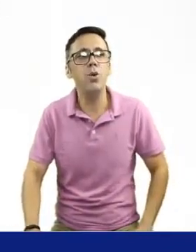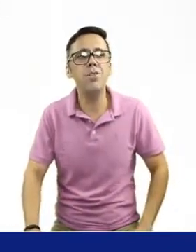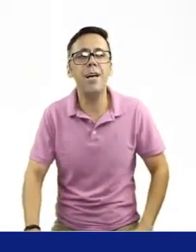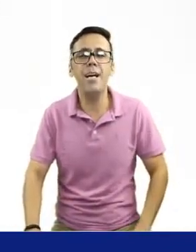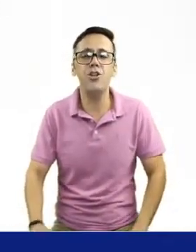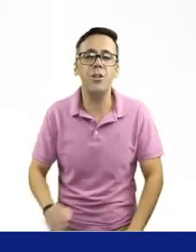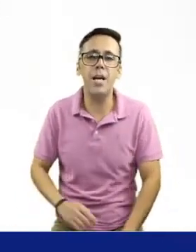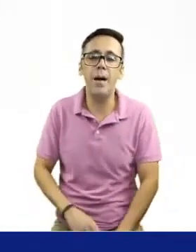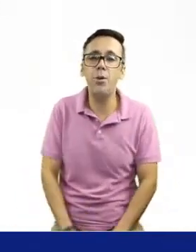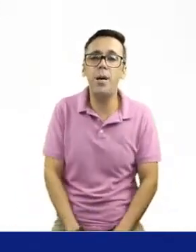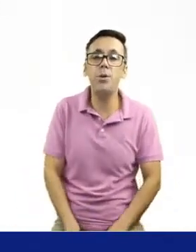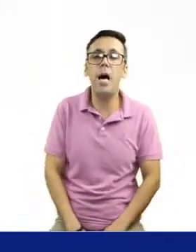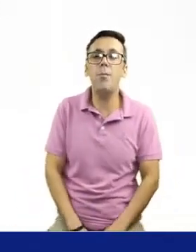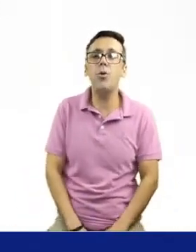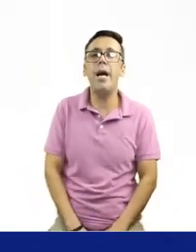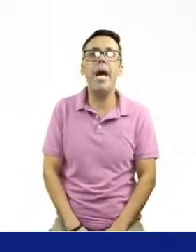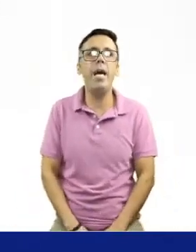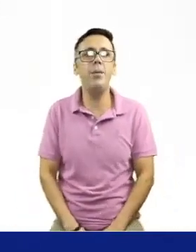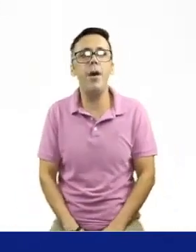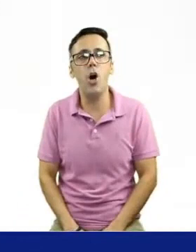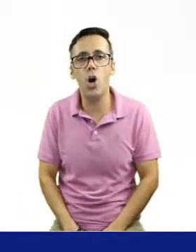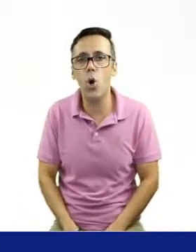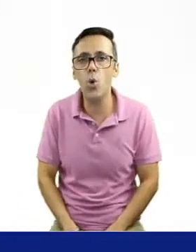que horas no site